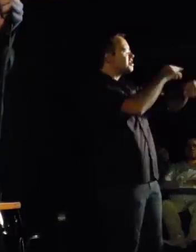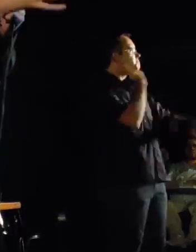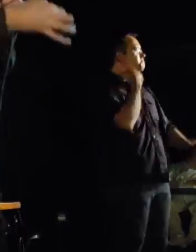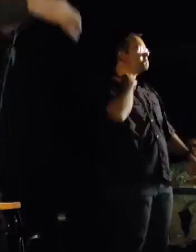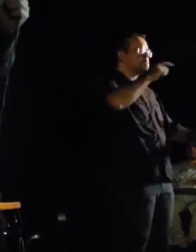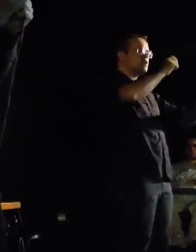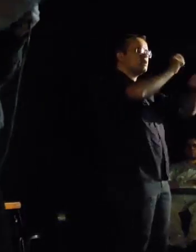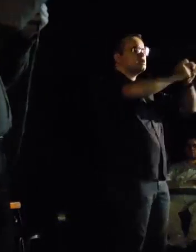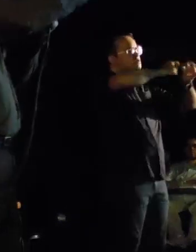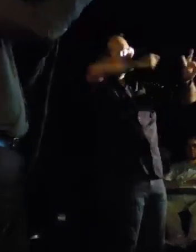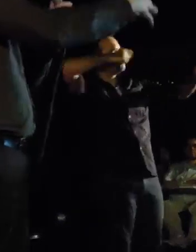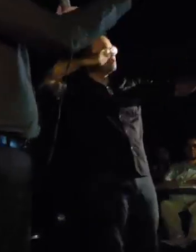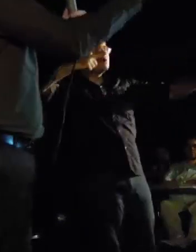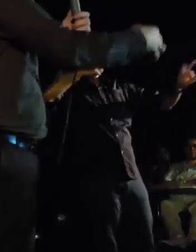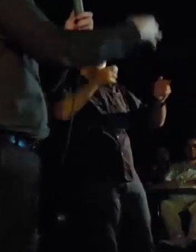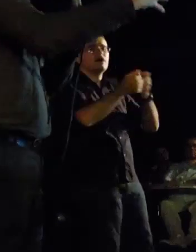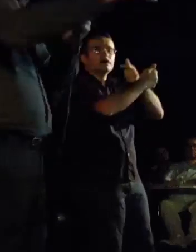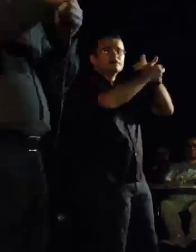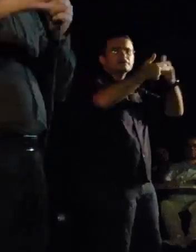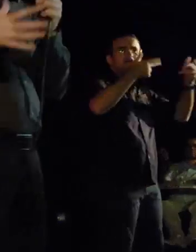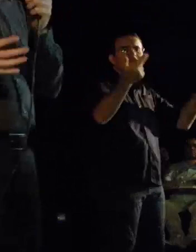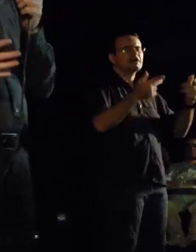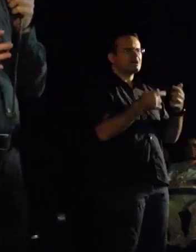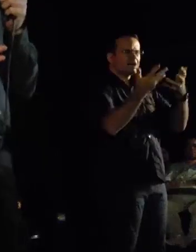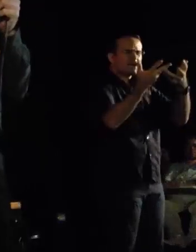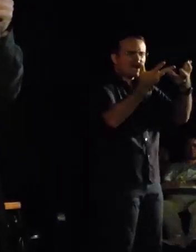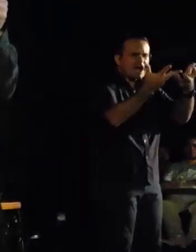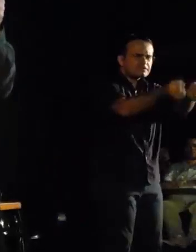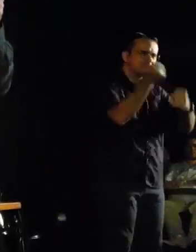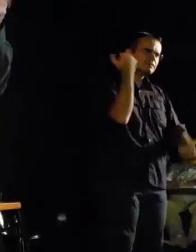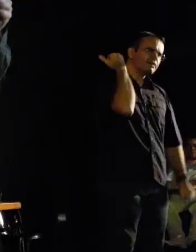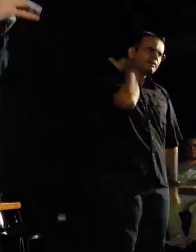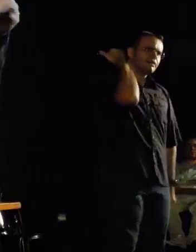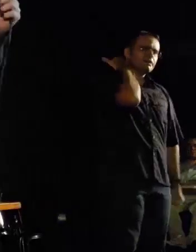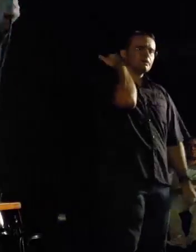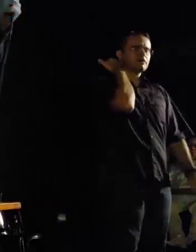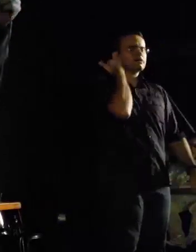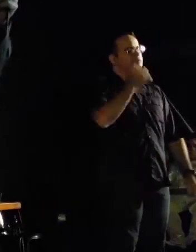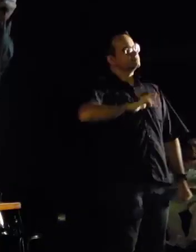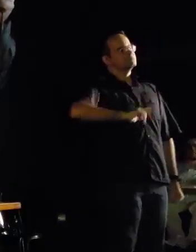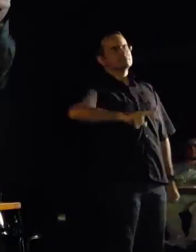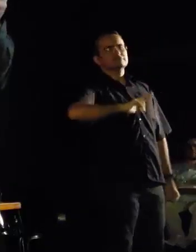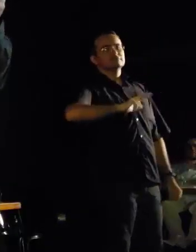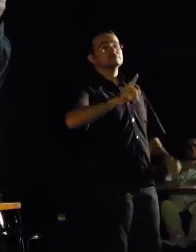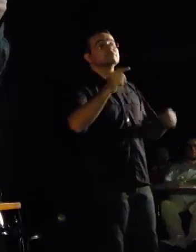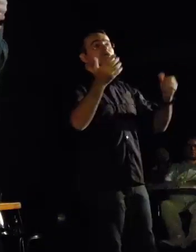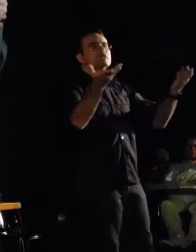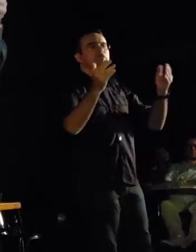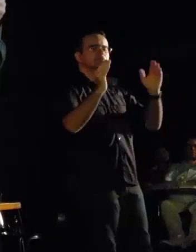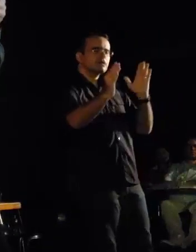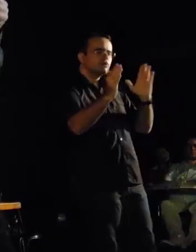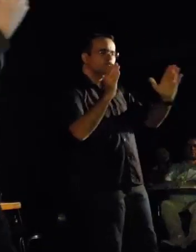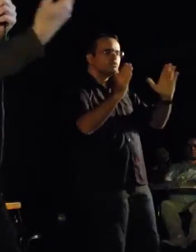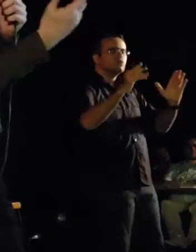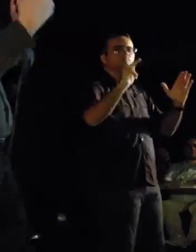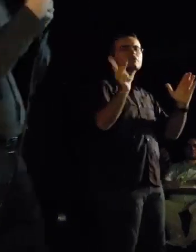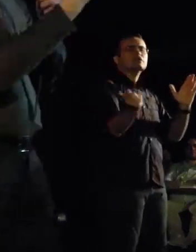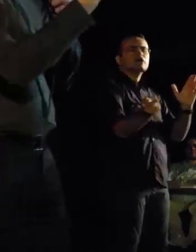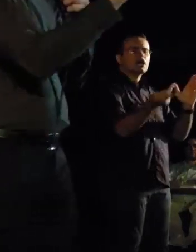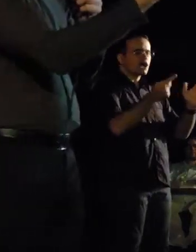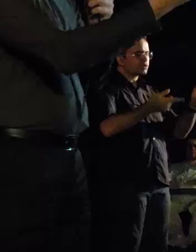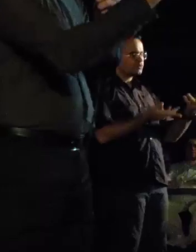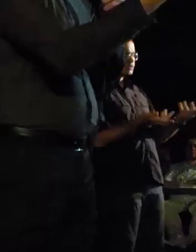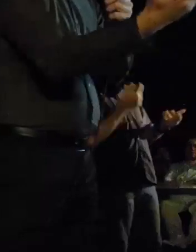elas insistem, nós não vamos aceitar ser espoliados. Então o que acontece dentro desse horizonte? Certo? O